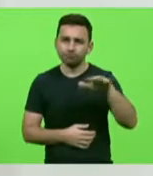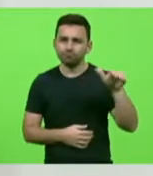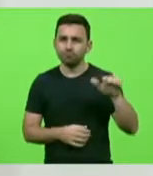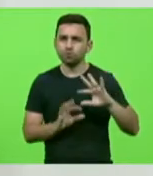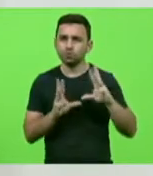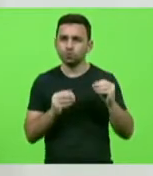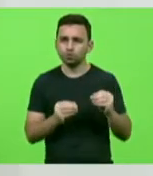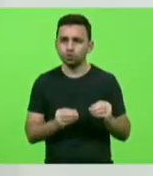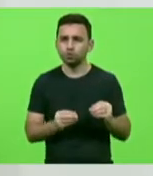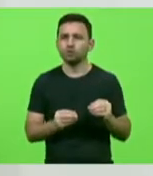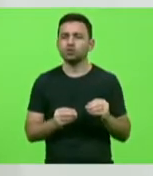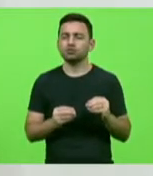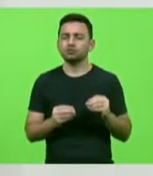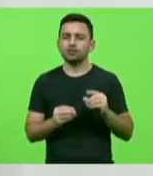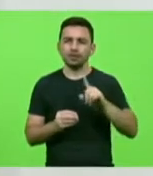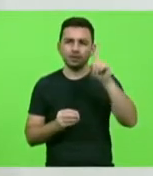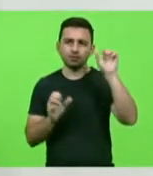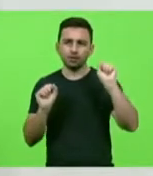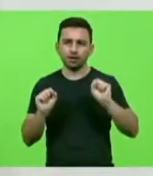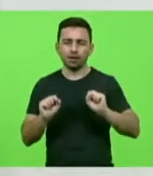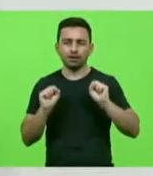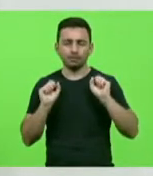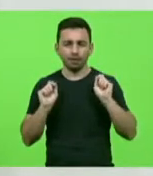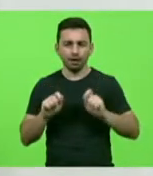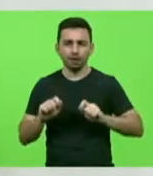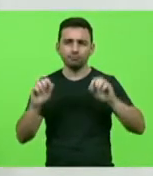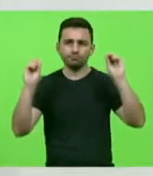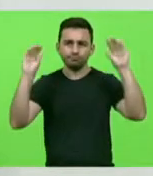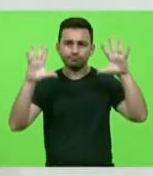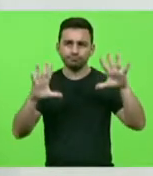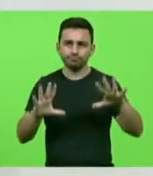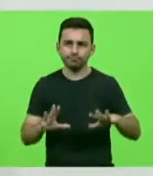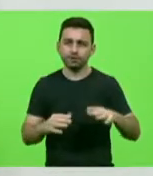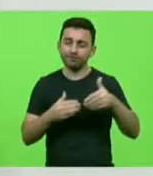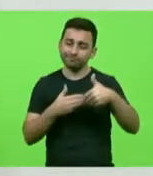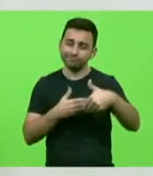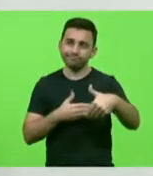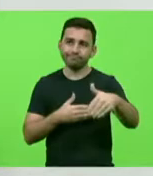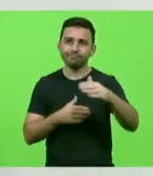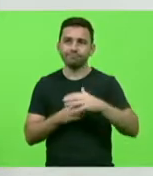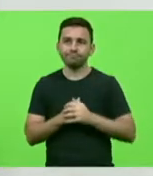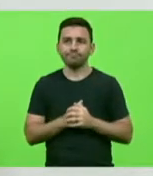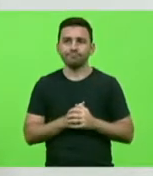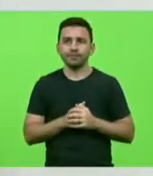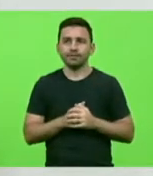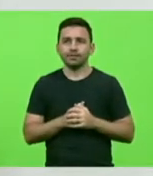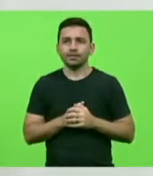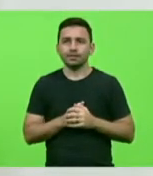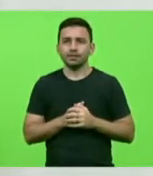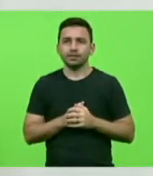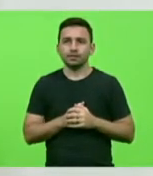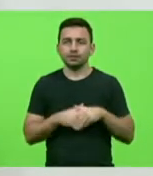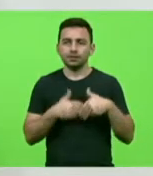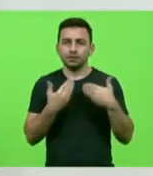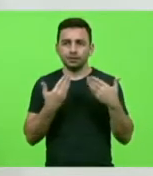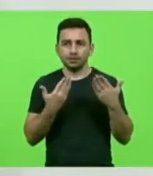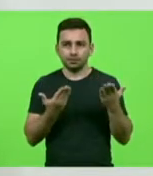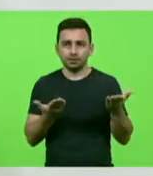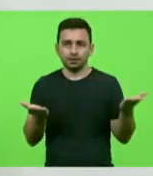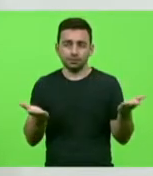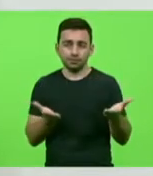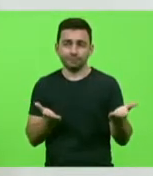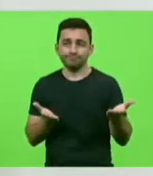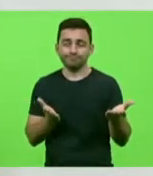que Deus possa consolar e iluminar na nova caminhada. Registro, então, este